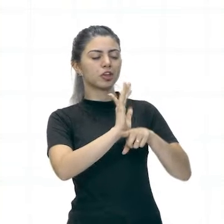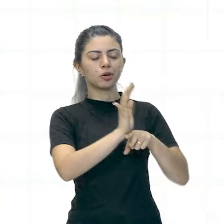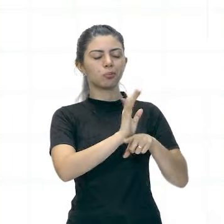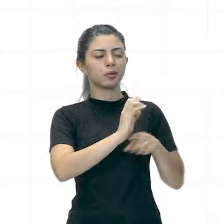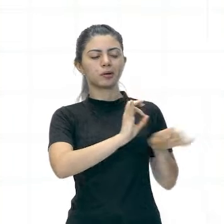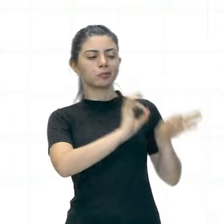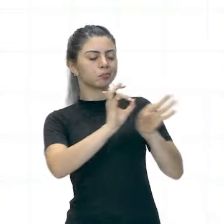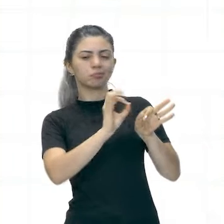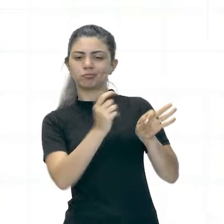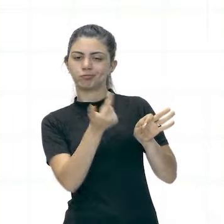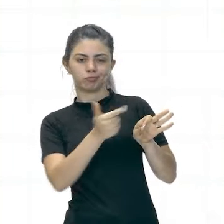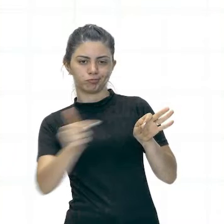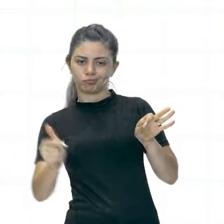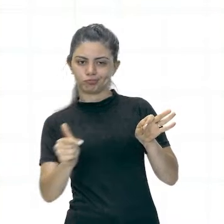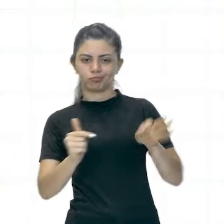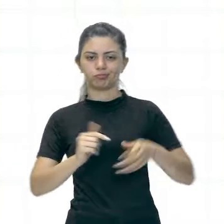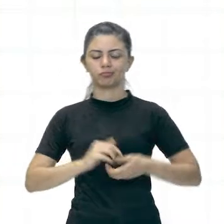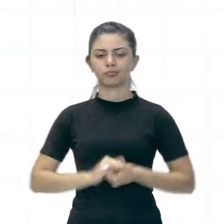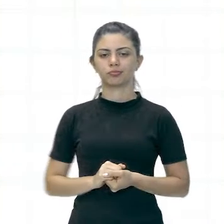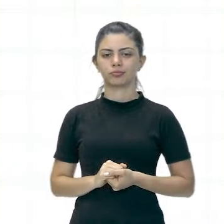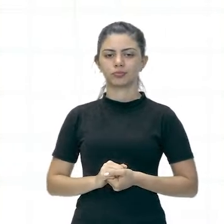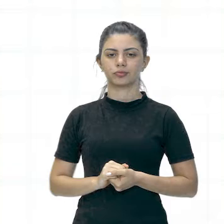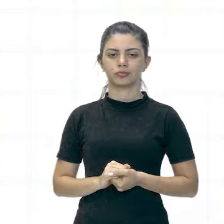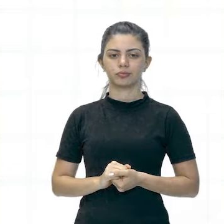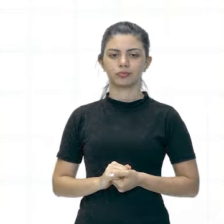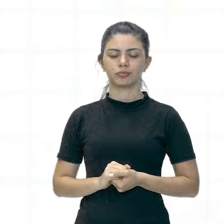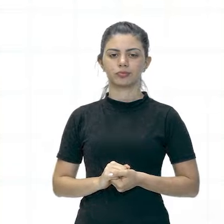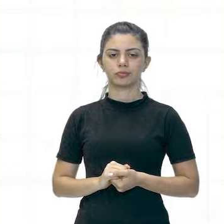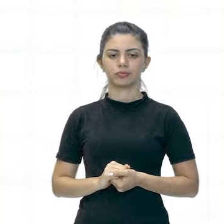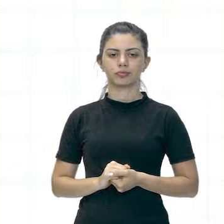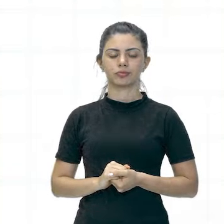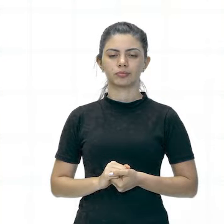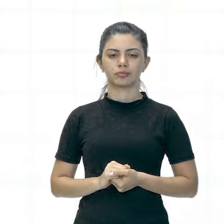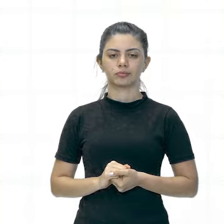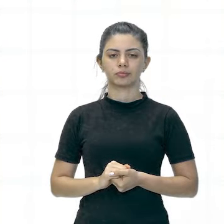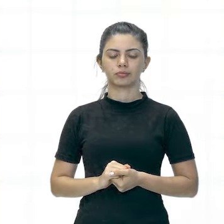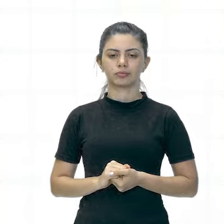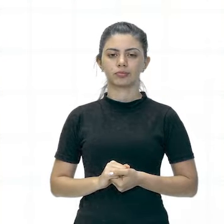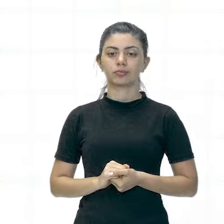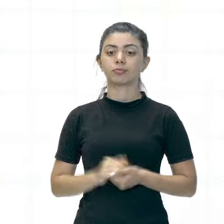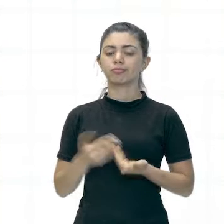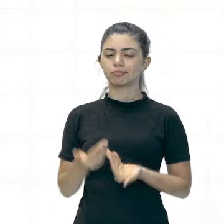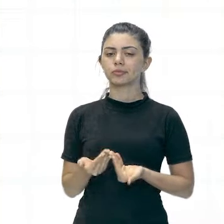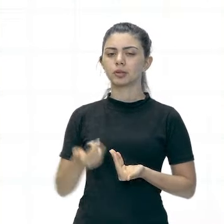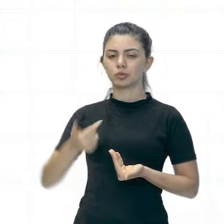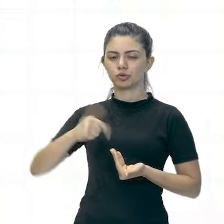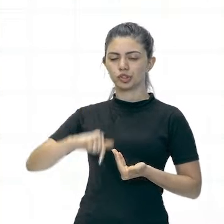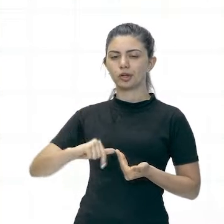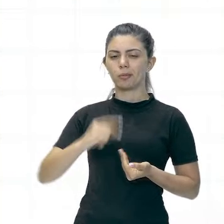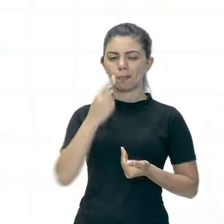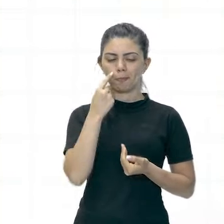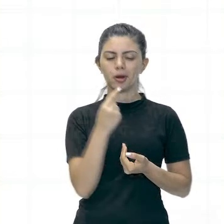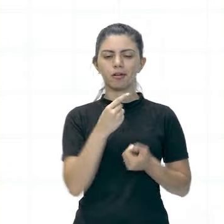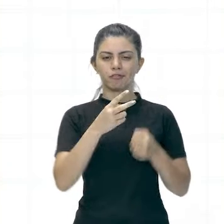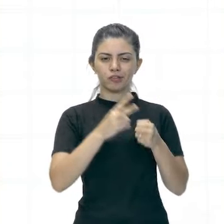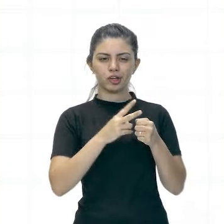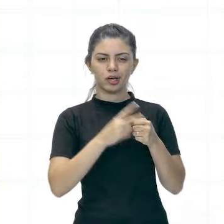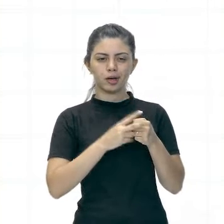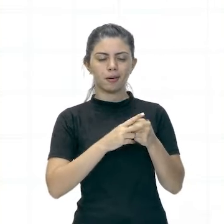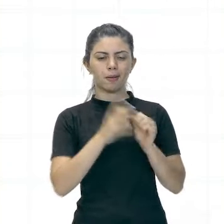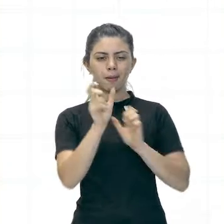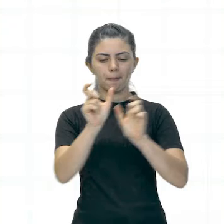filme. He did not watch the movie. E vamos observar novamente o nosso vocabulário para a gente lembrar as